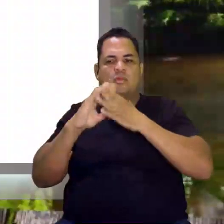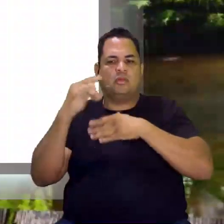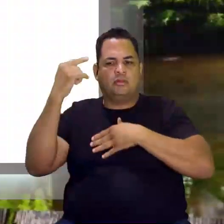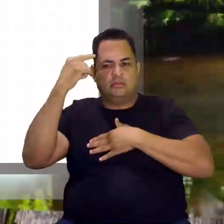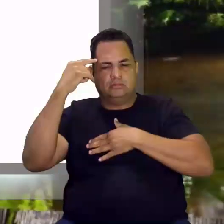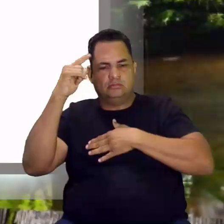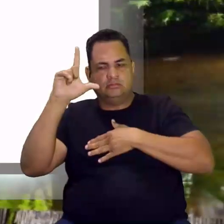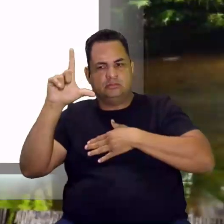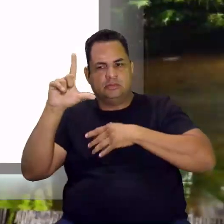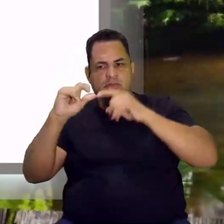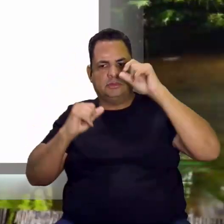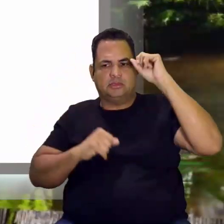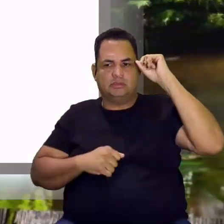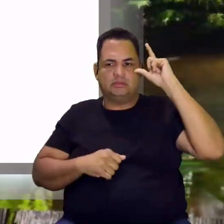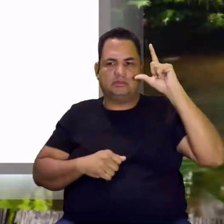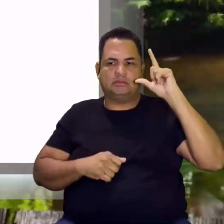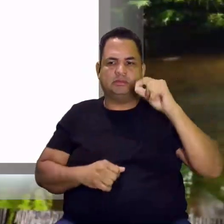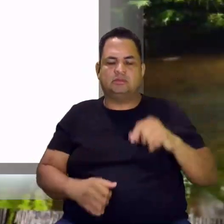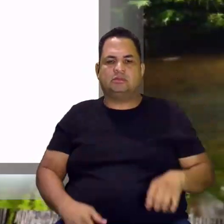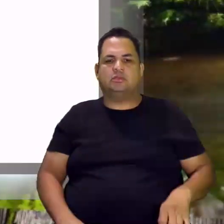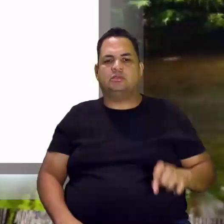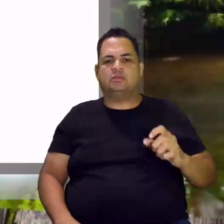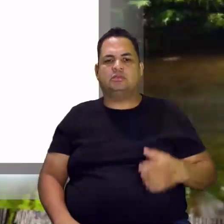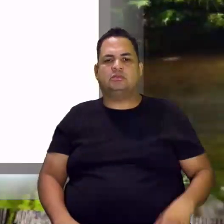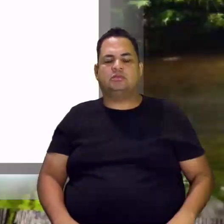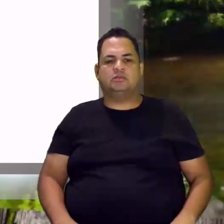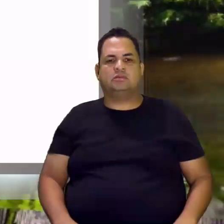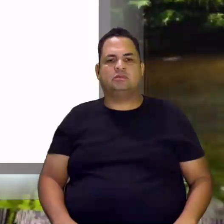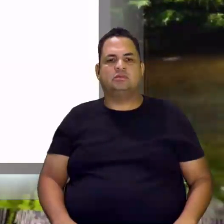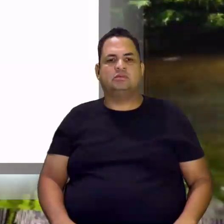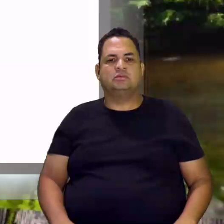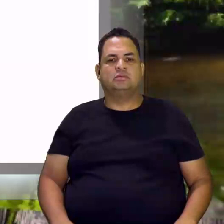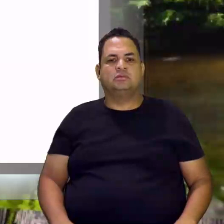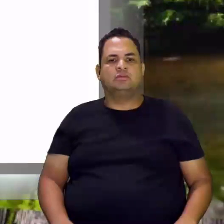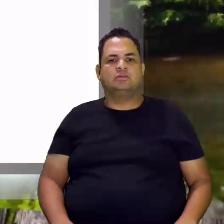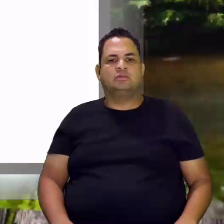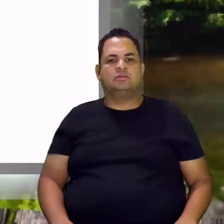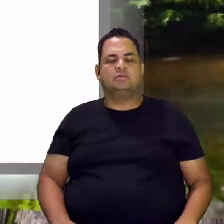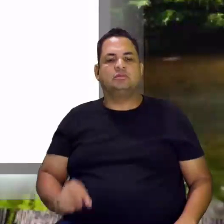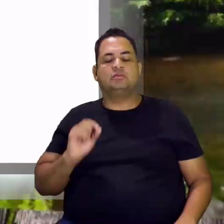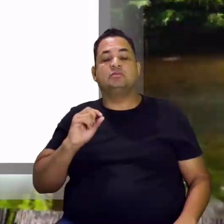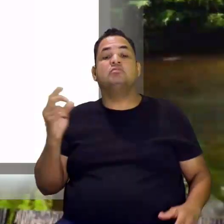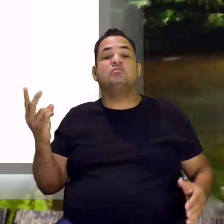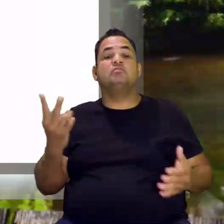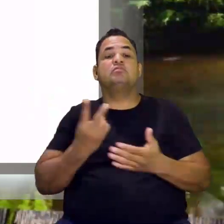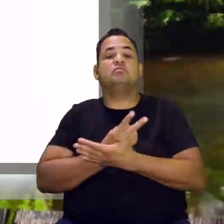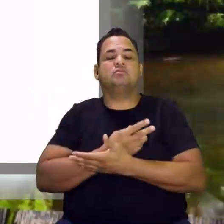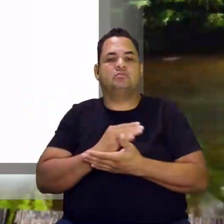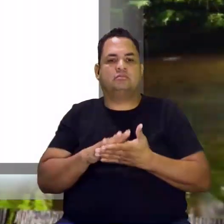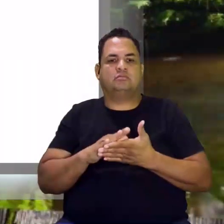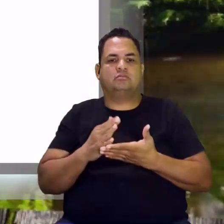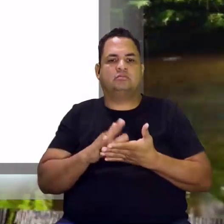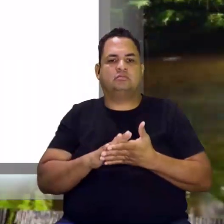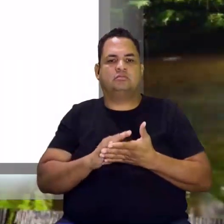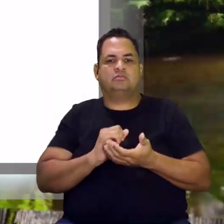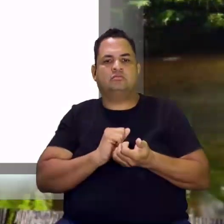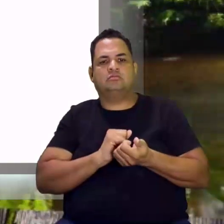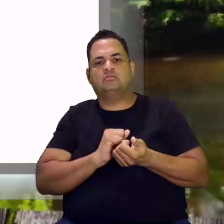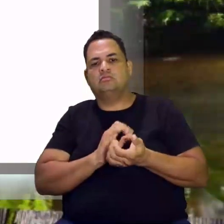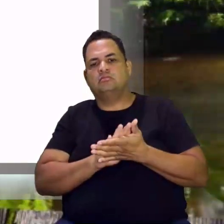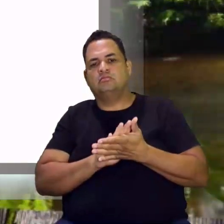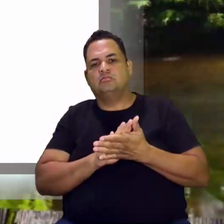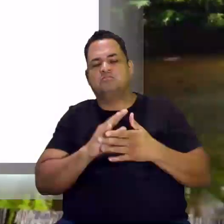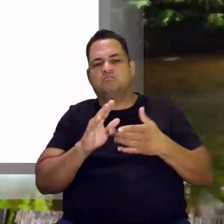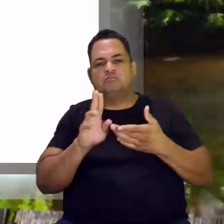direito, lobo esquerdo de forma mais ágil, mais rápida, as conexões neurais. O que isso levou? A eles manipularem